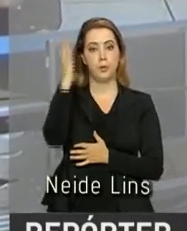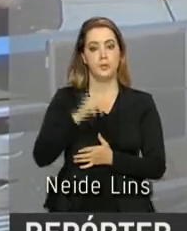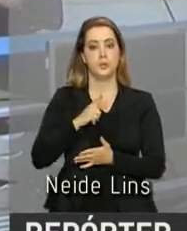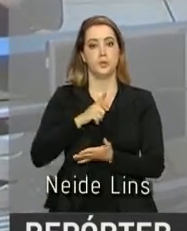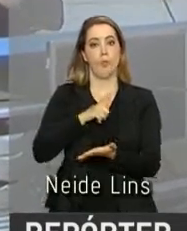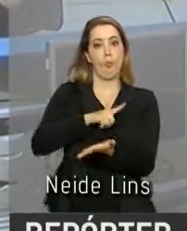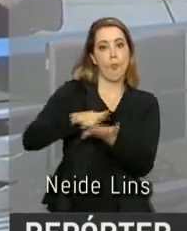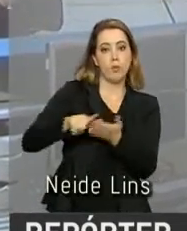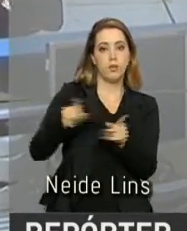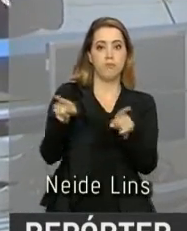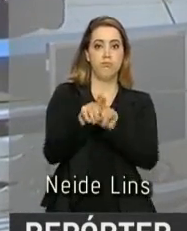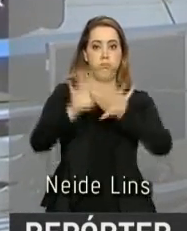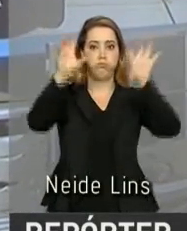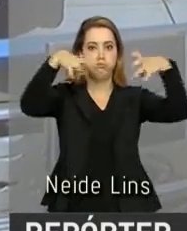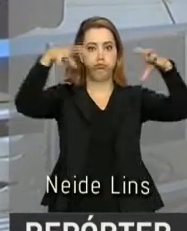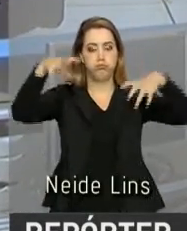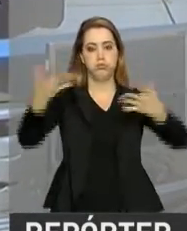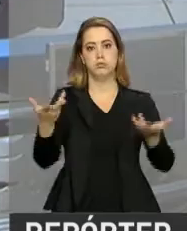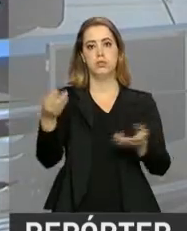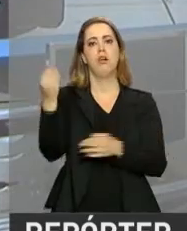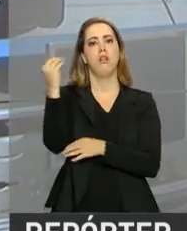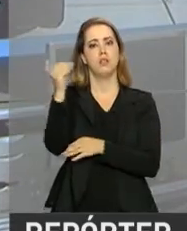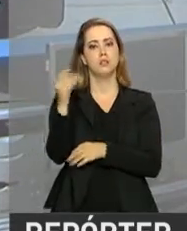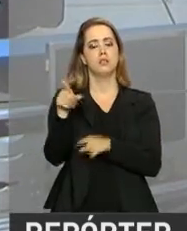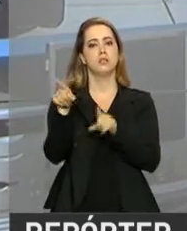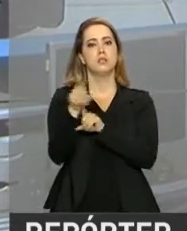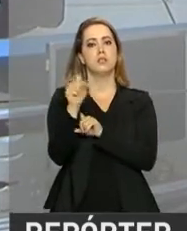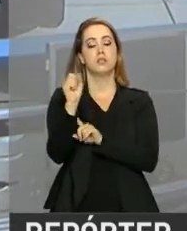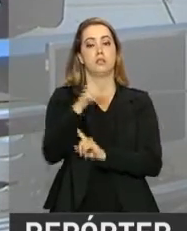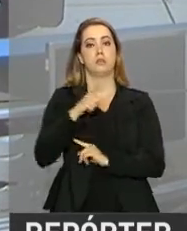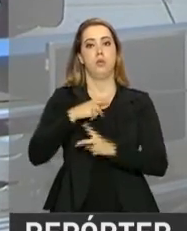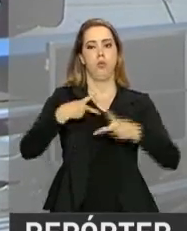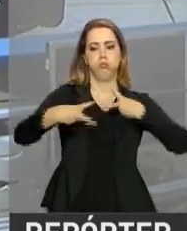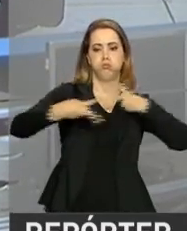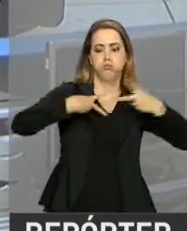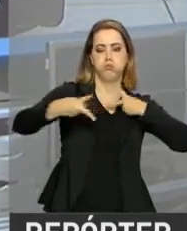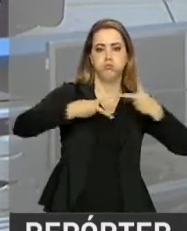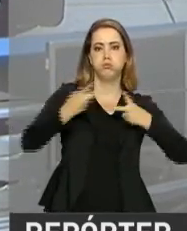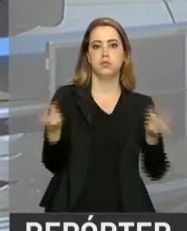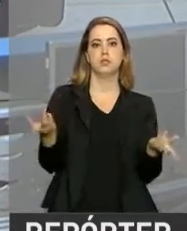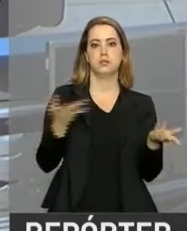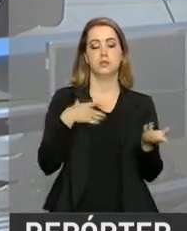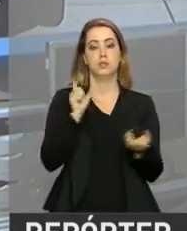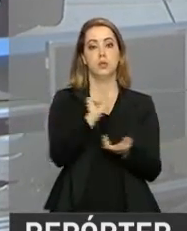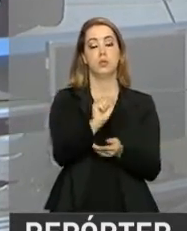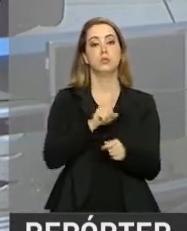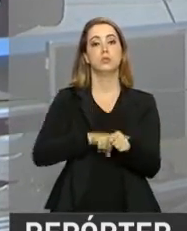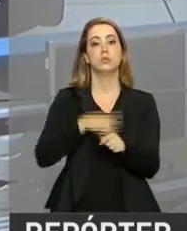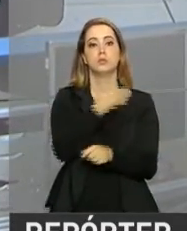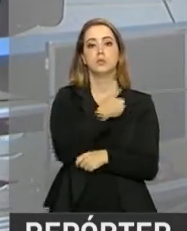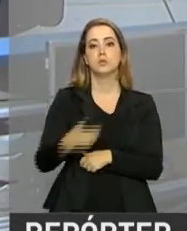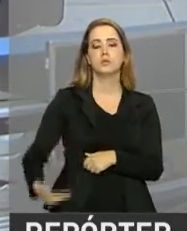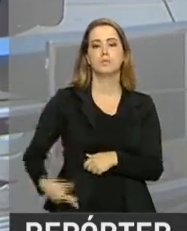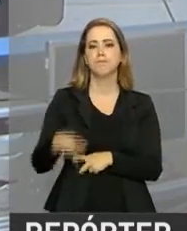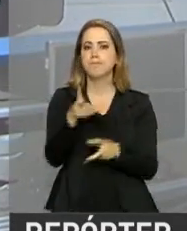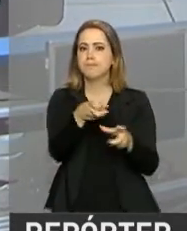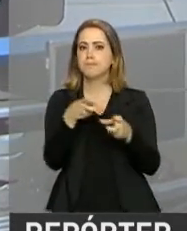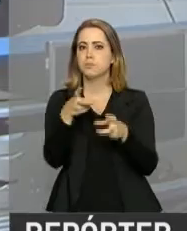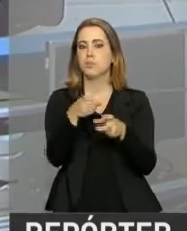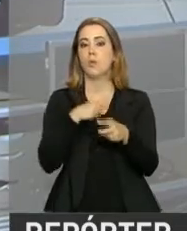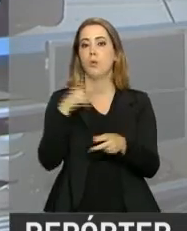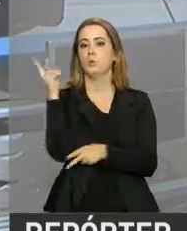seca e chuvas em santa catarina teve o chamado de tsunami meteorológico enquanto isso o governo reconheceu situação de